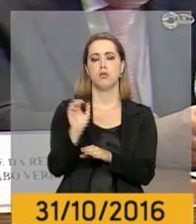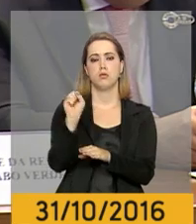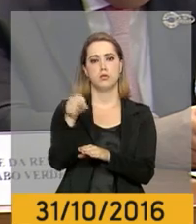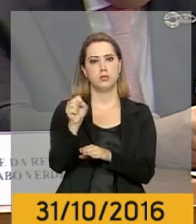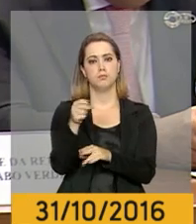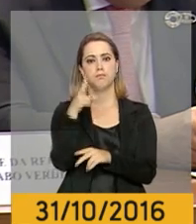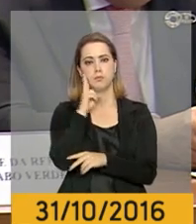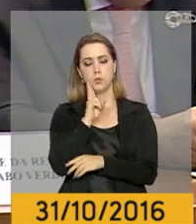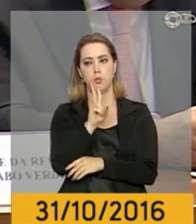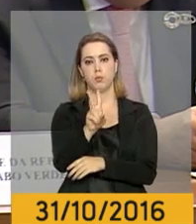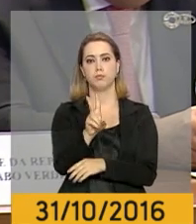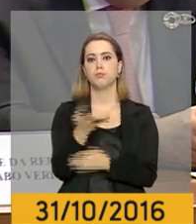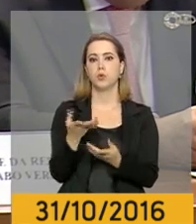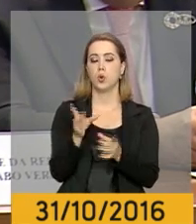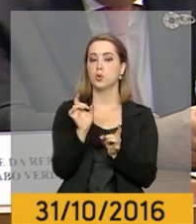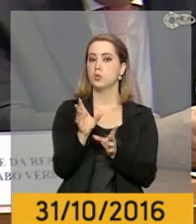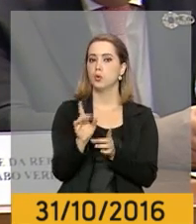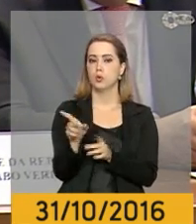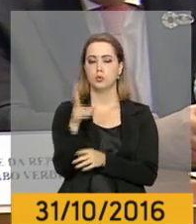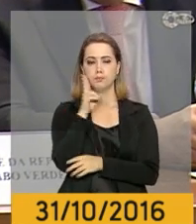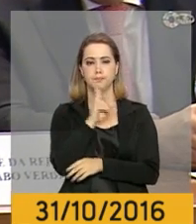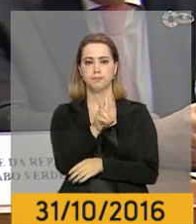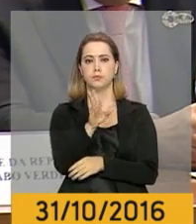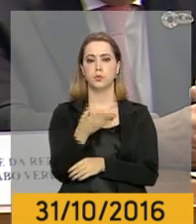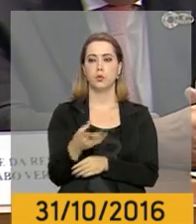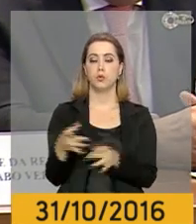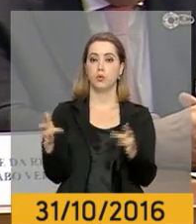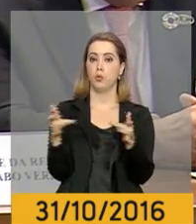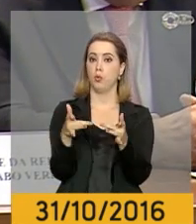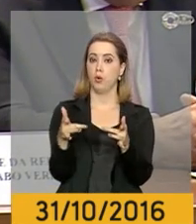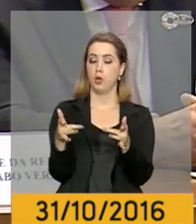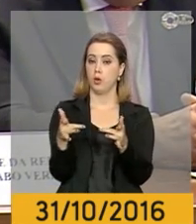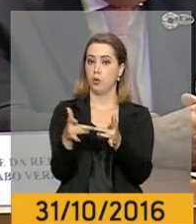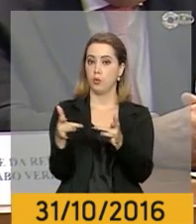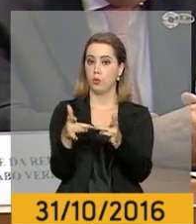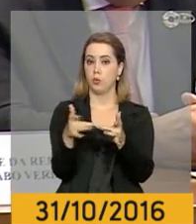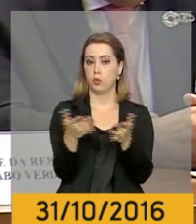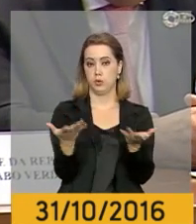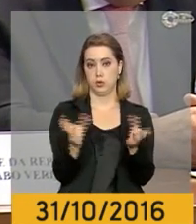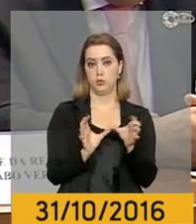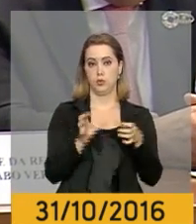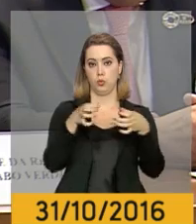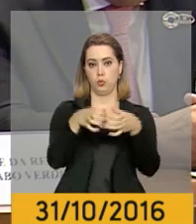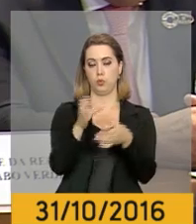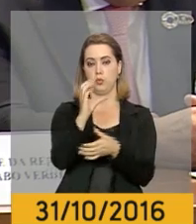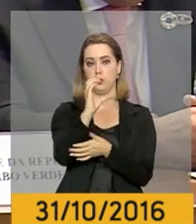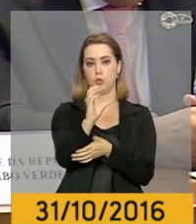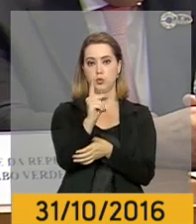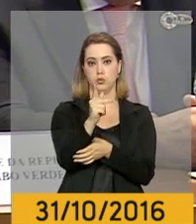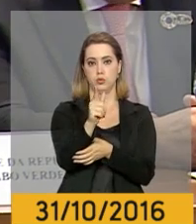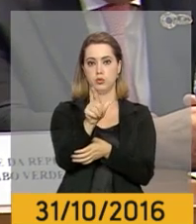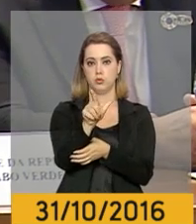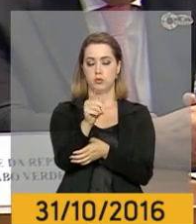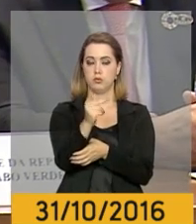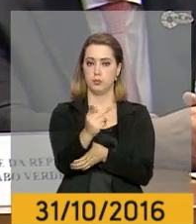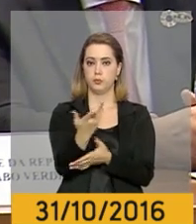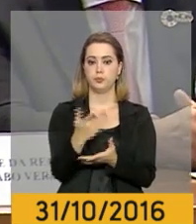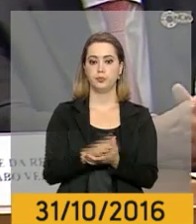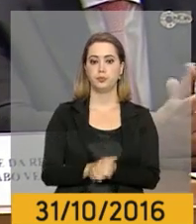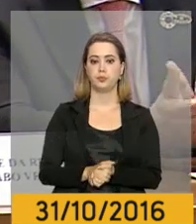como observadores Associados da CP naturalmente por